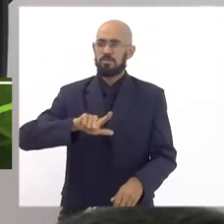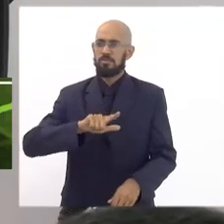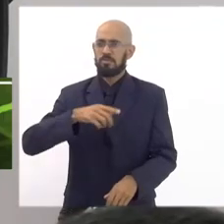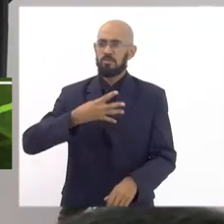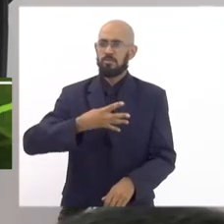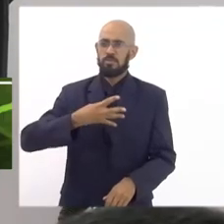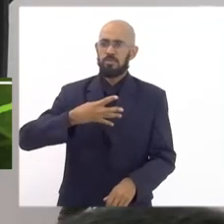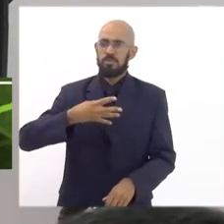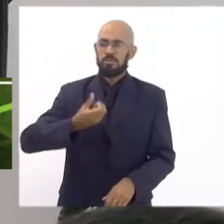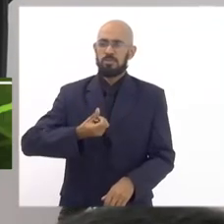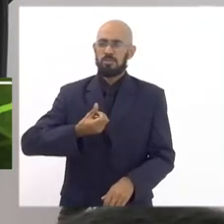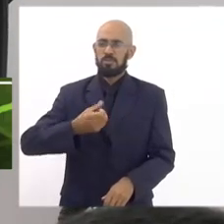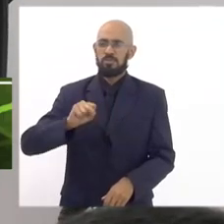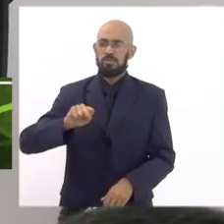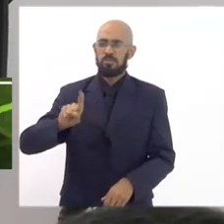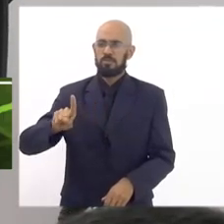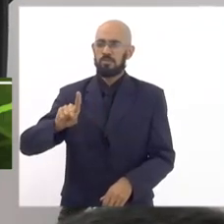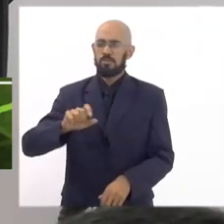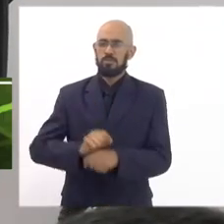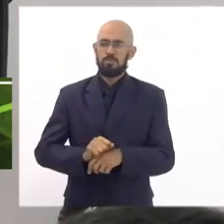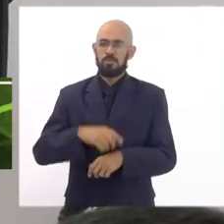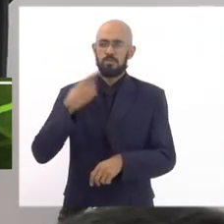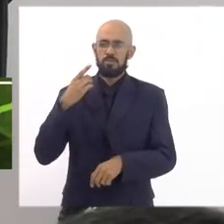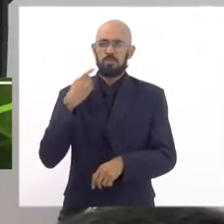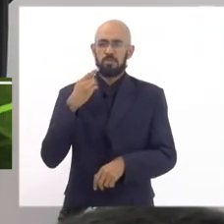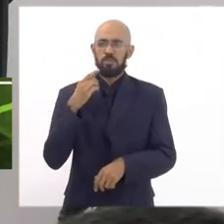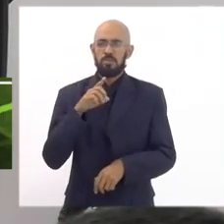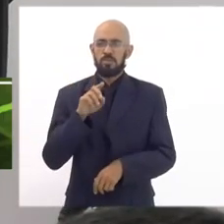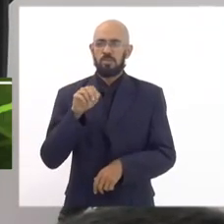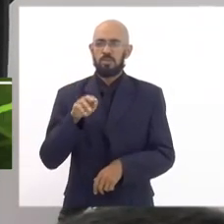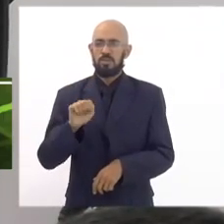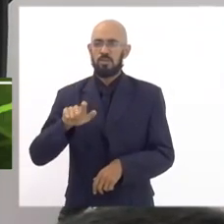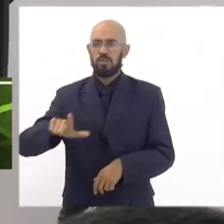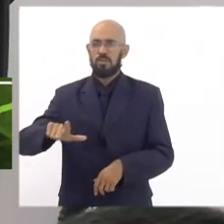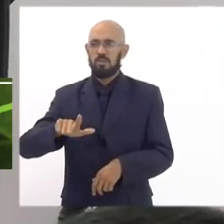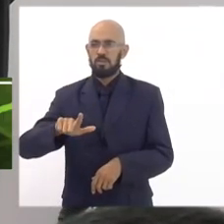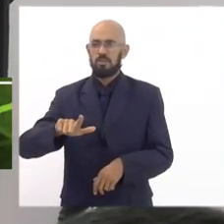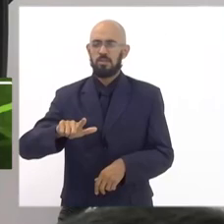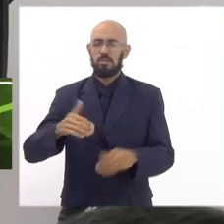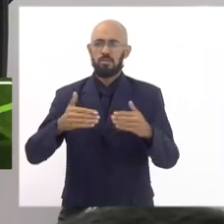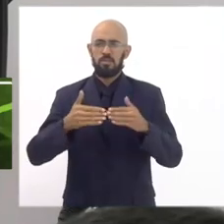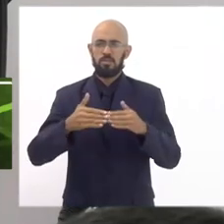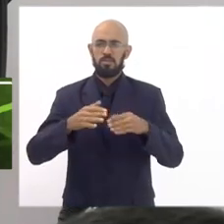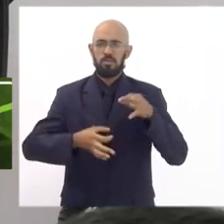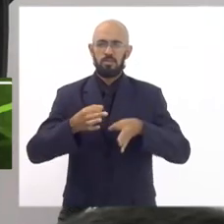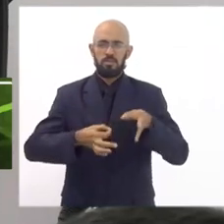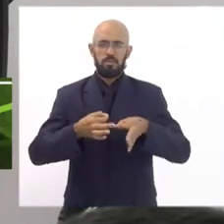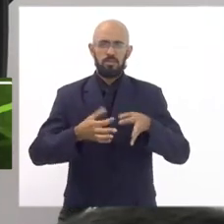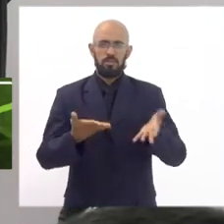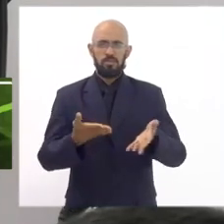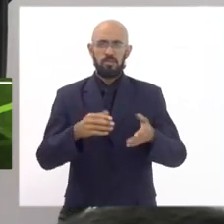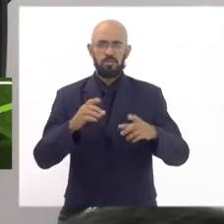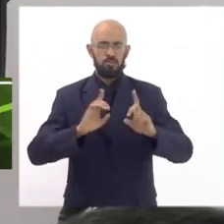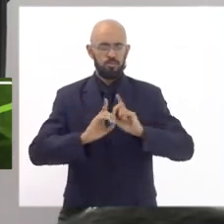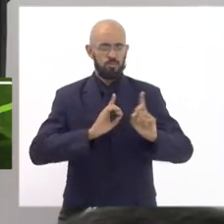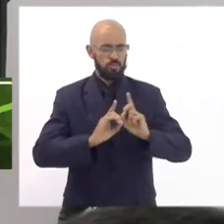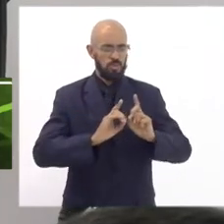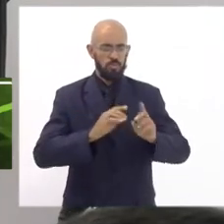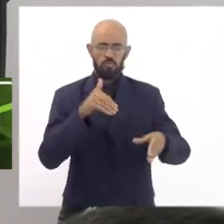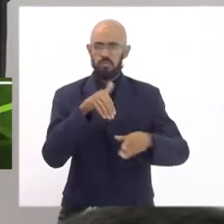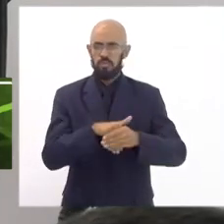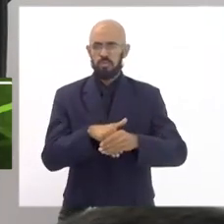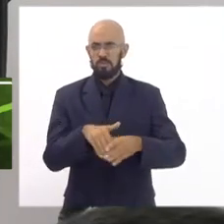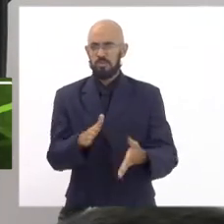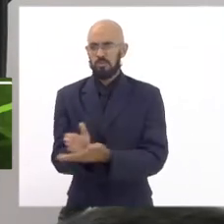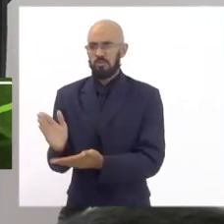4583-2021, de autoria do deputado Daniel Librelon. O parecer pela juridicidade. Em discussão, em